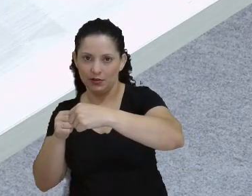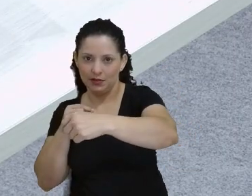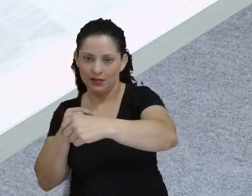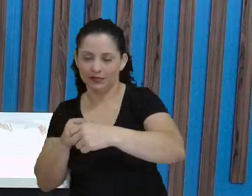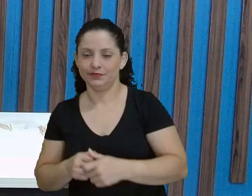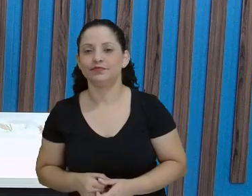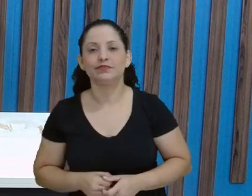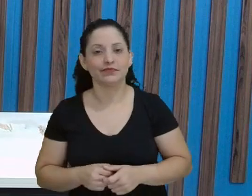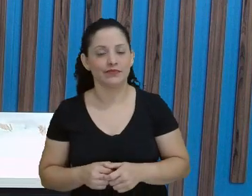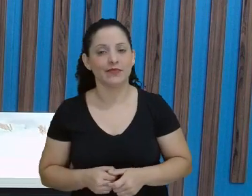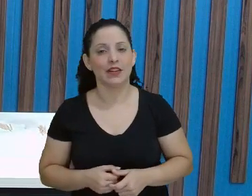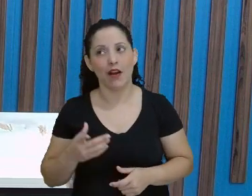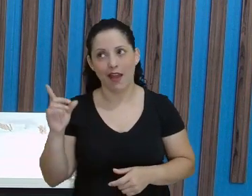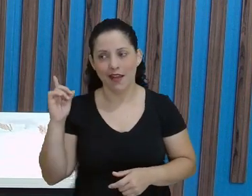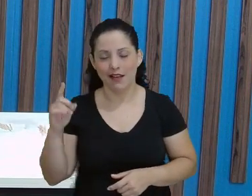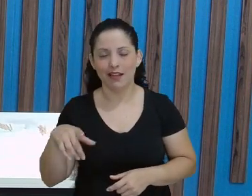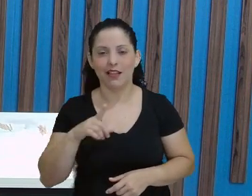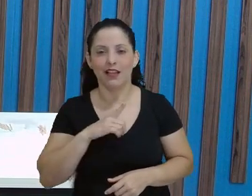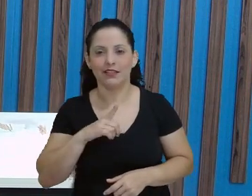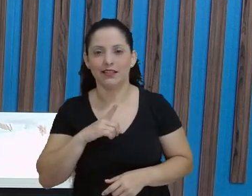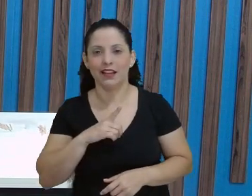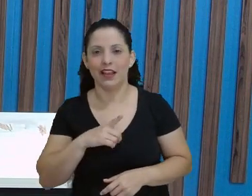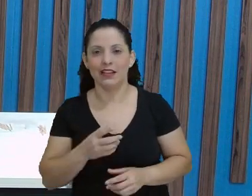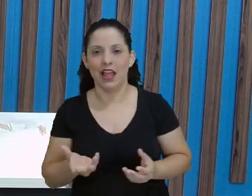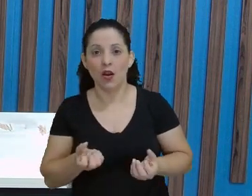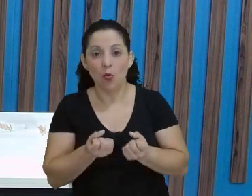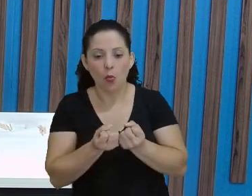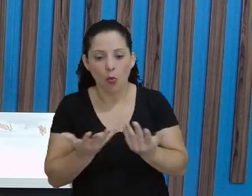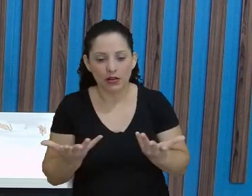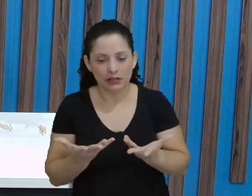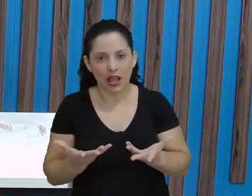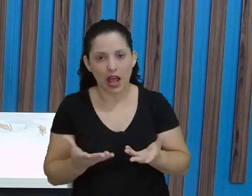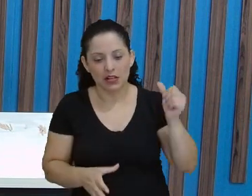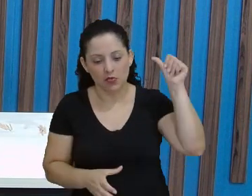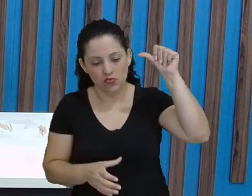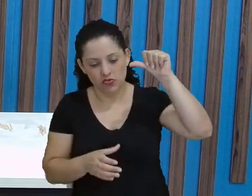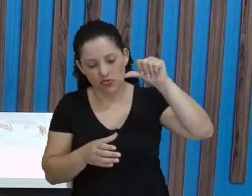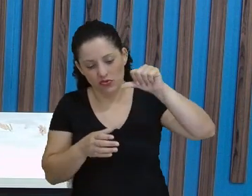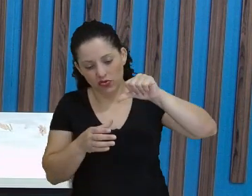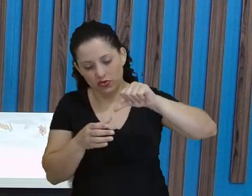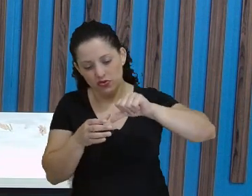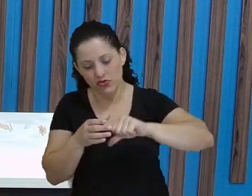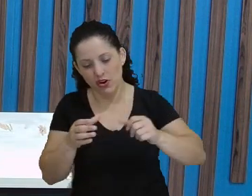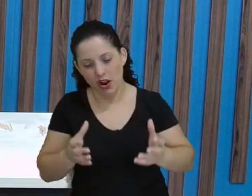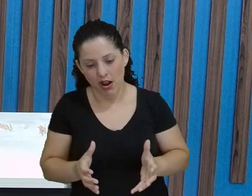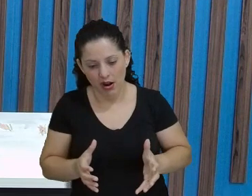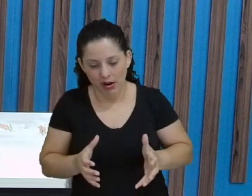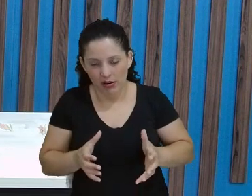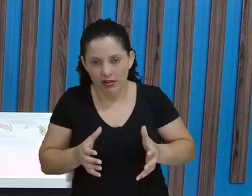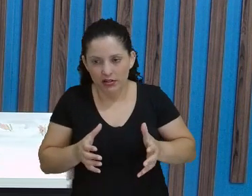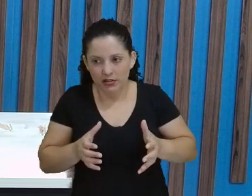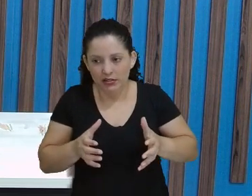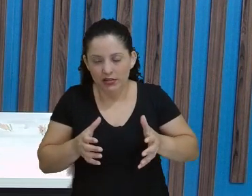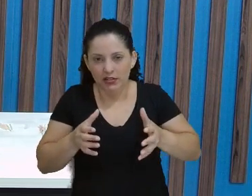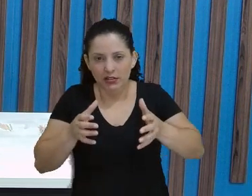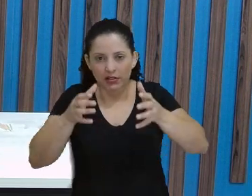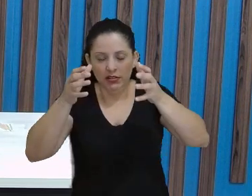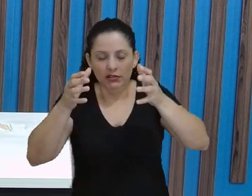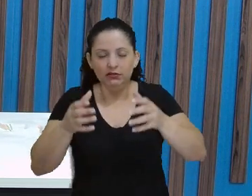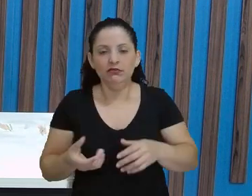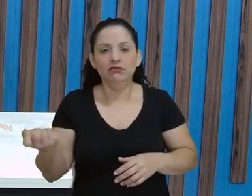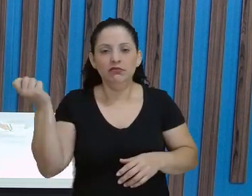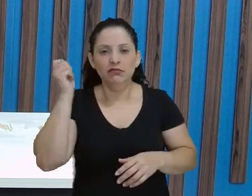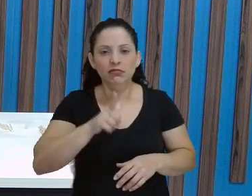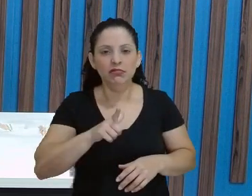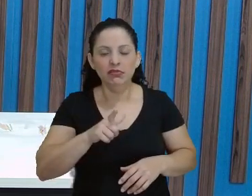de uma figura plana, ela tem volume. Então, em uma figura espacial, a gente consegue